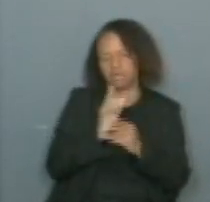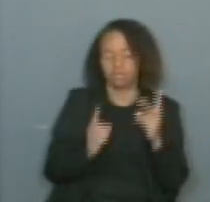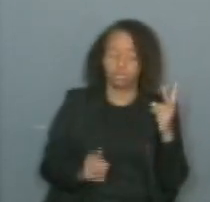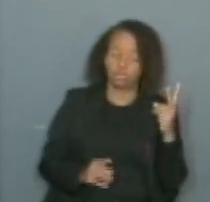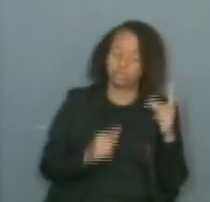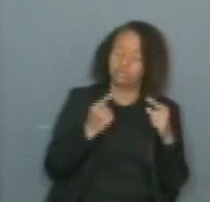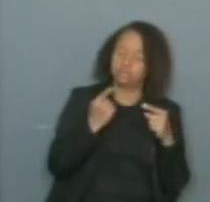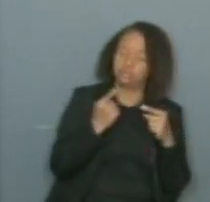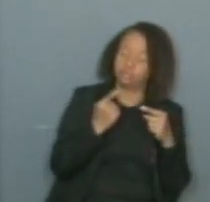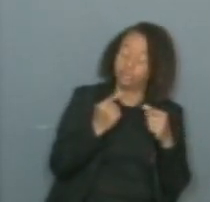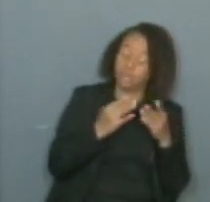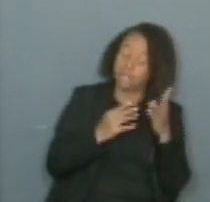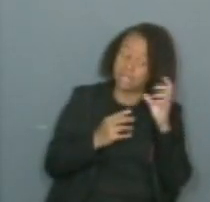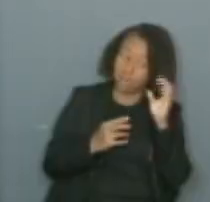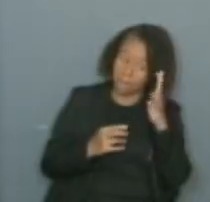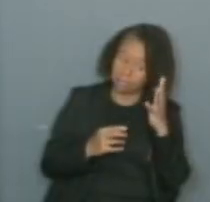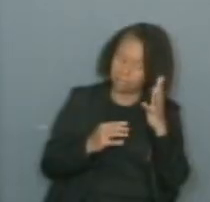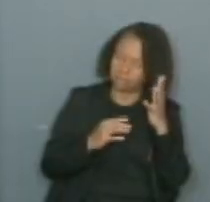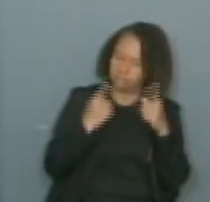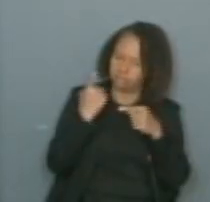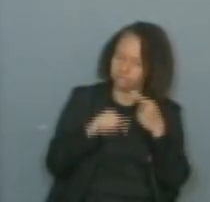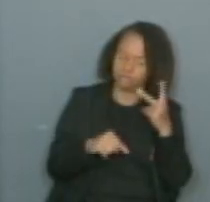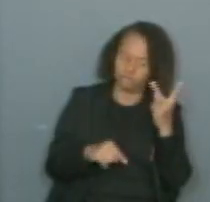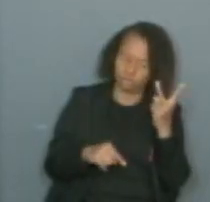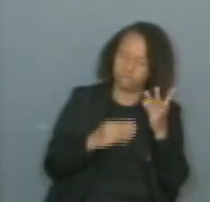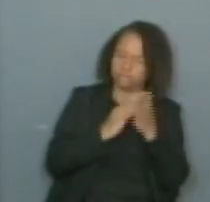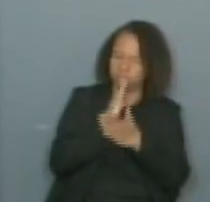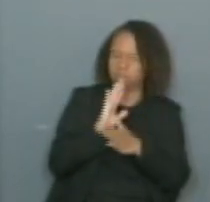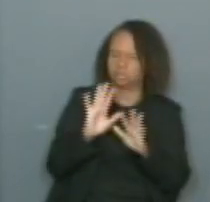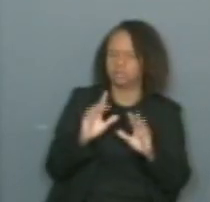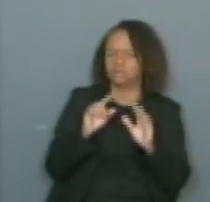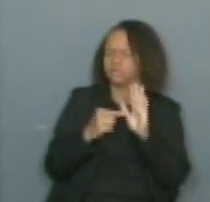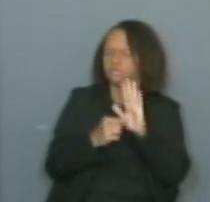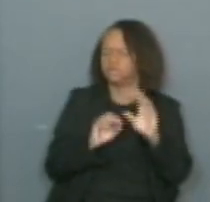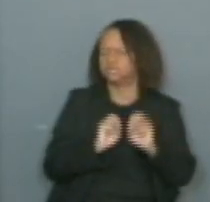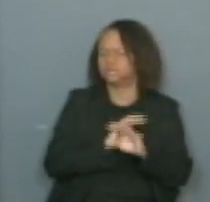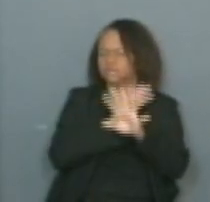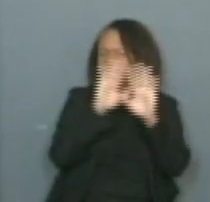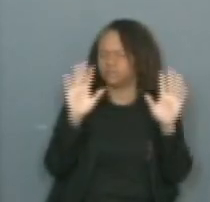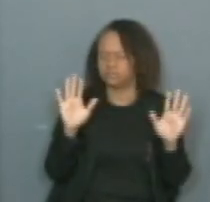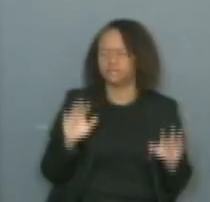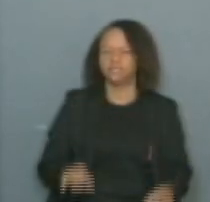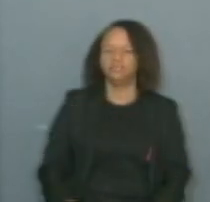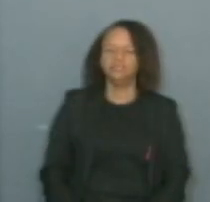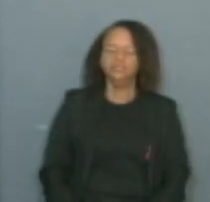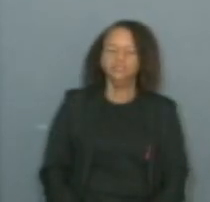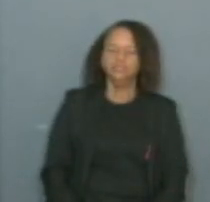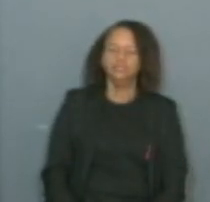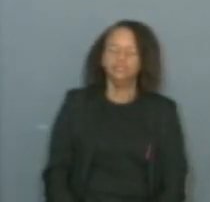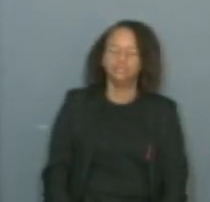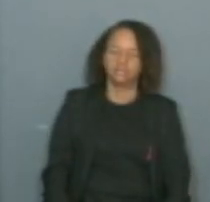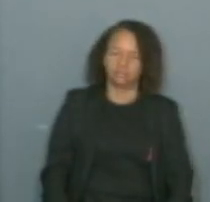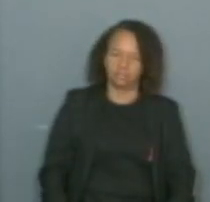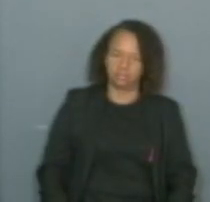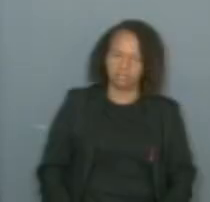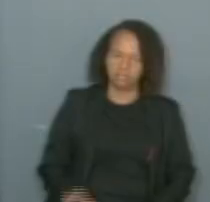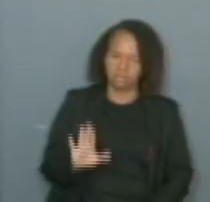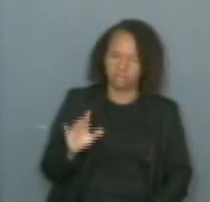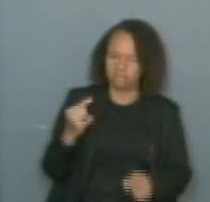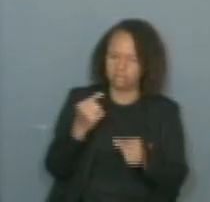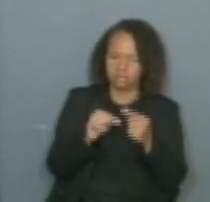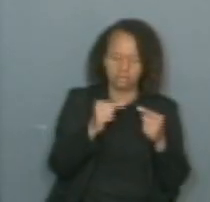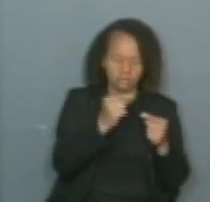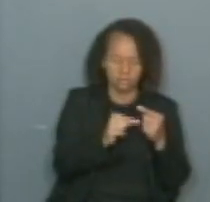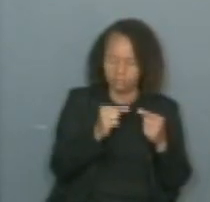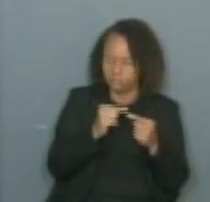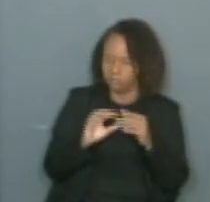outros parlamentares, o que mostra, inclusive, que, claro, há um direcionamento para se rejeitar tudo